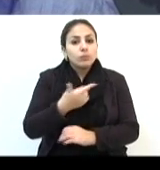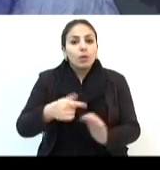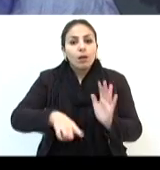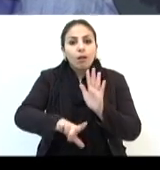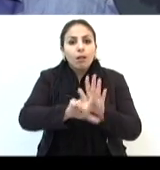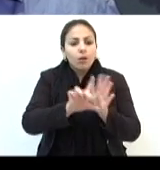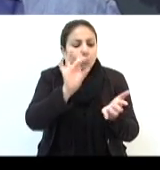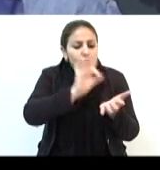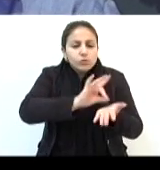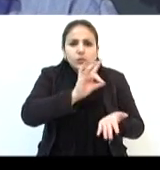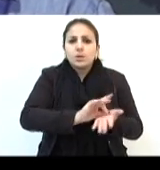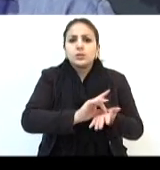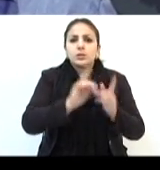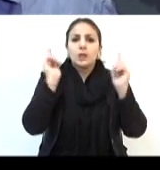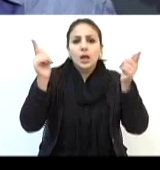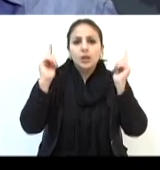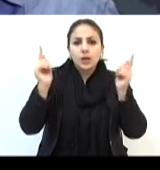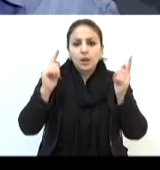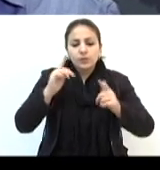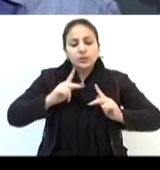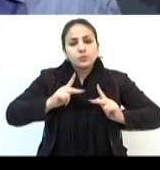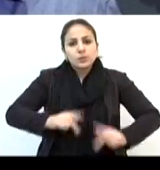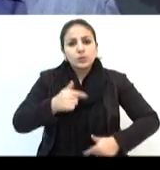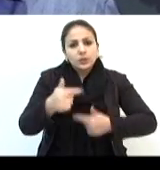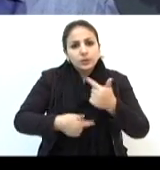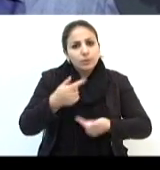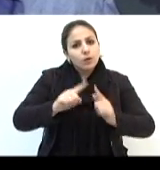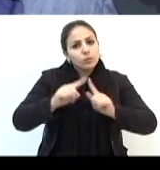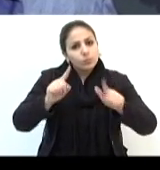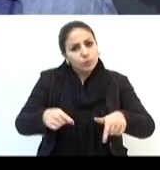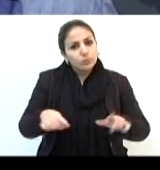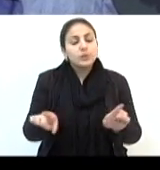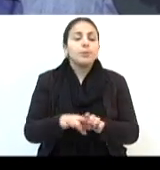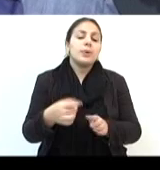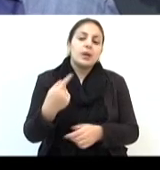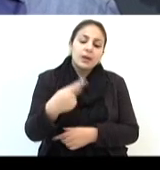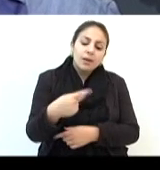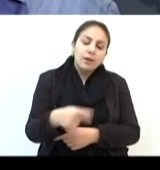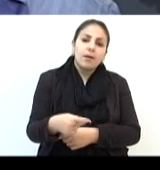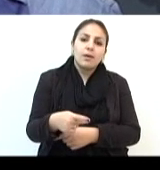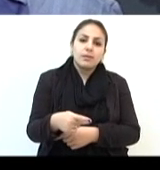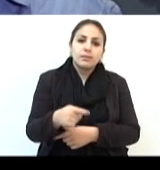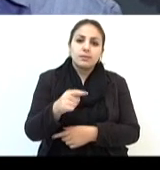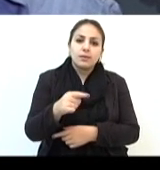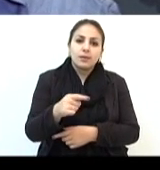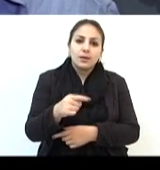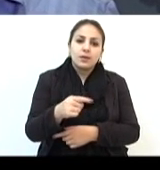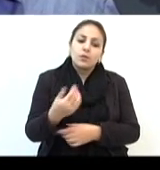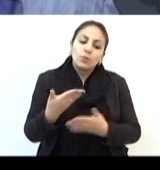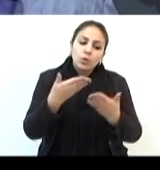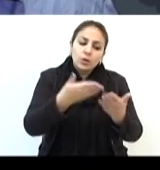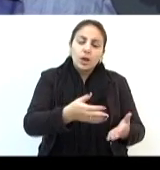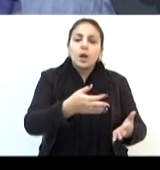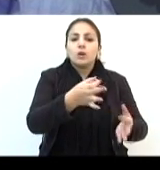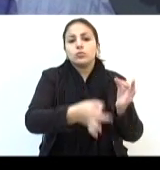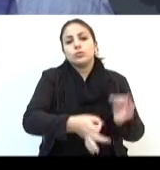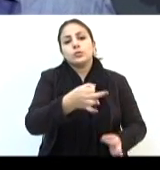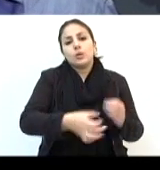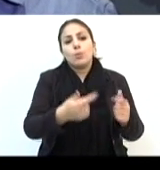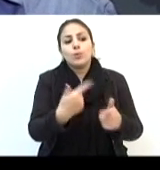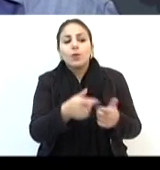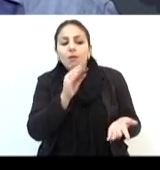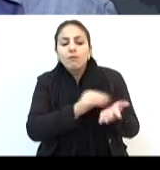legislação regulamentando a greve do servidor público. E, obviamente, essa matéria ela se reportou ao Judiciário por